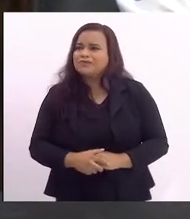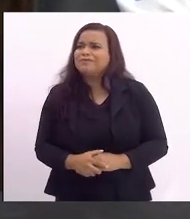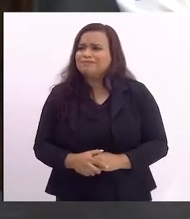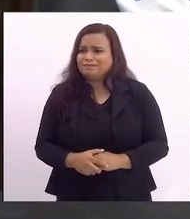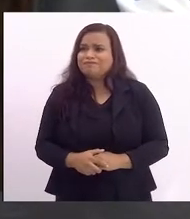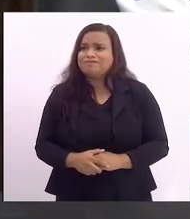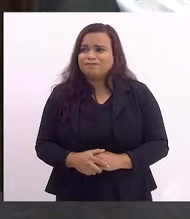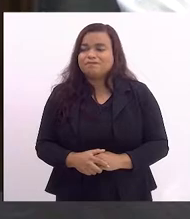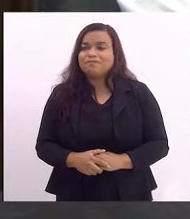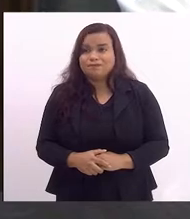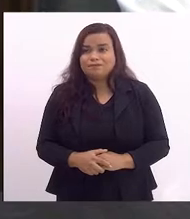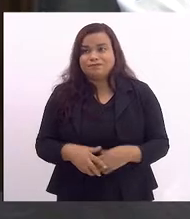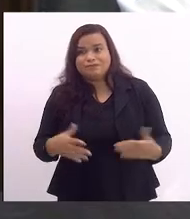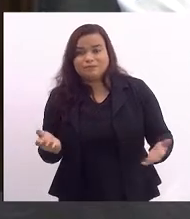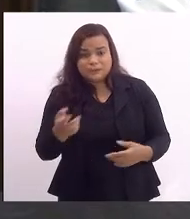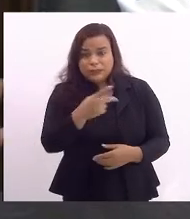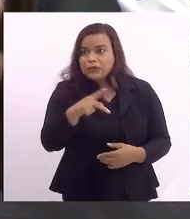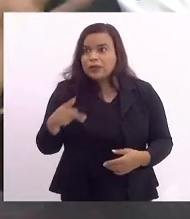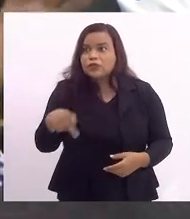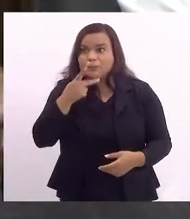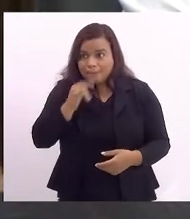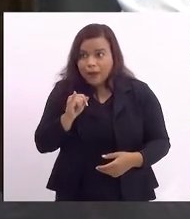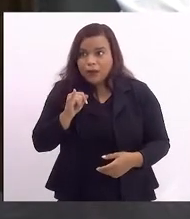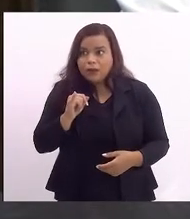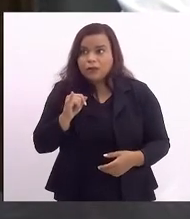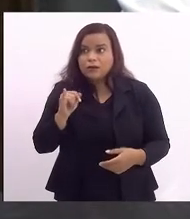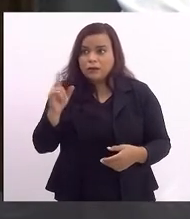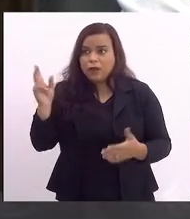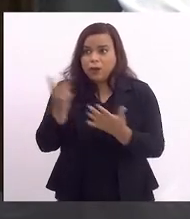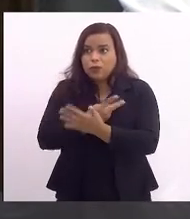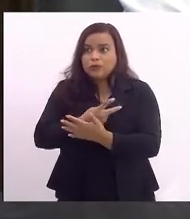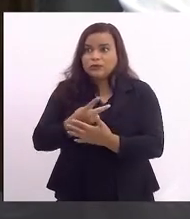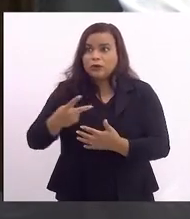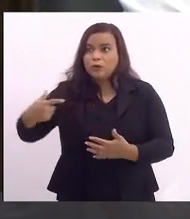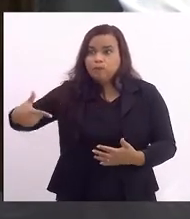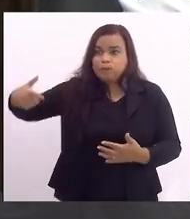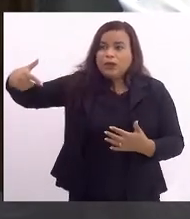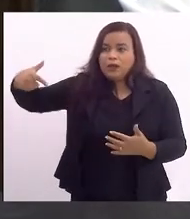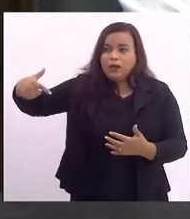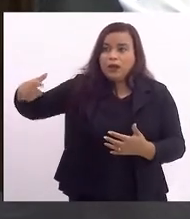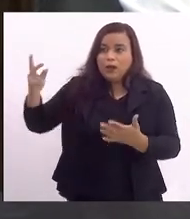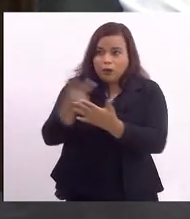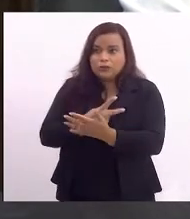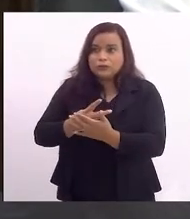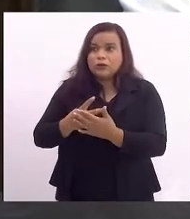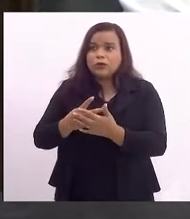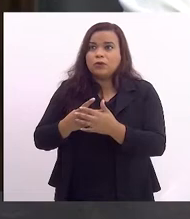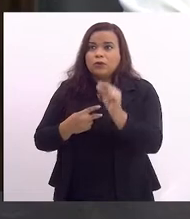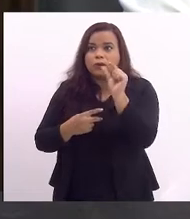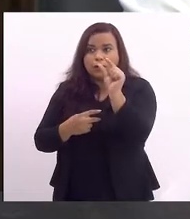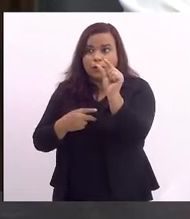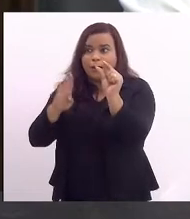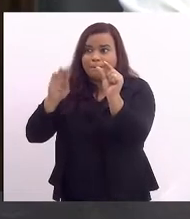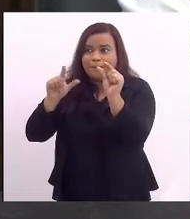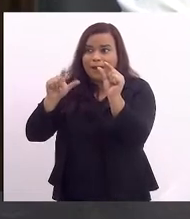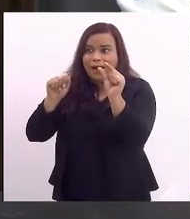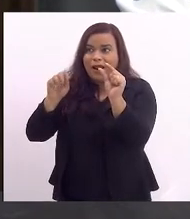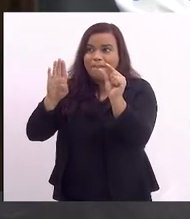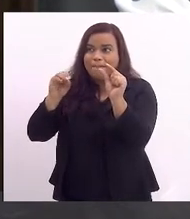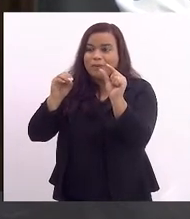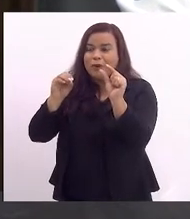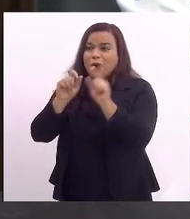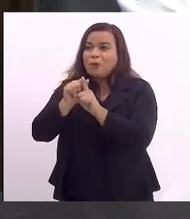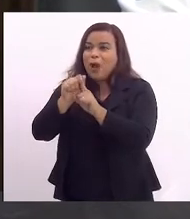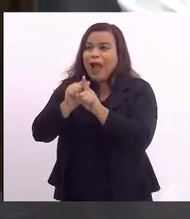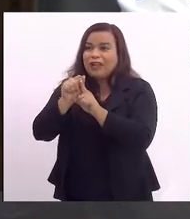Quando o pai deles foi atingido por um tiro de bala de borracha numa confusão no Maracanã, e eu falei a palavra tiro, o meu